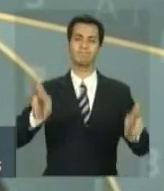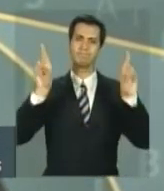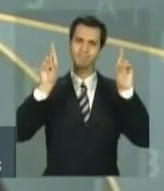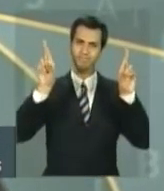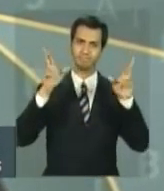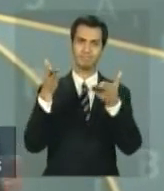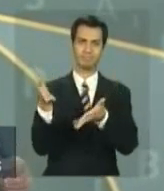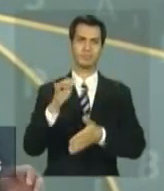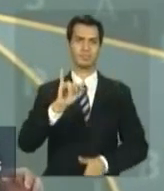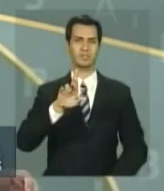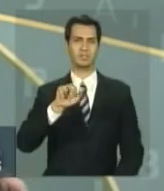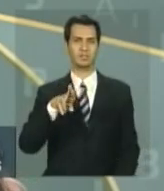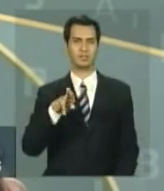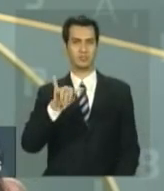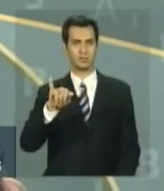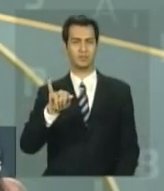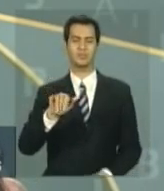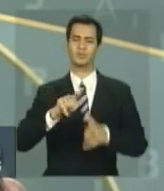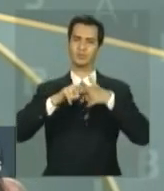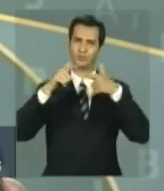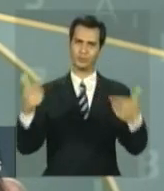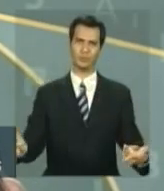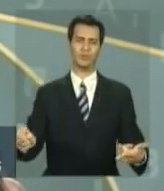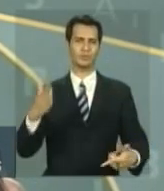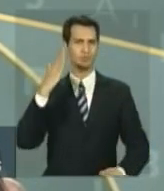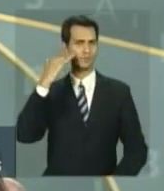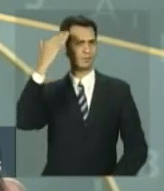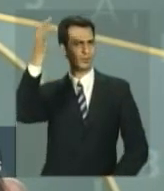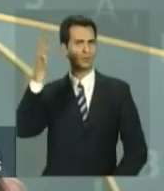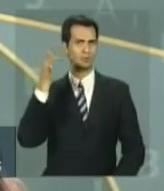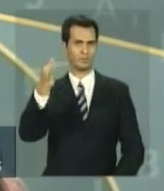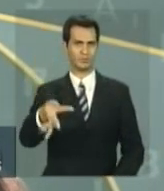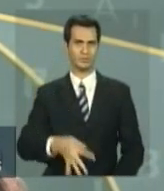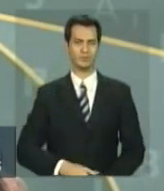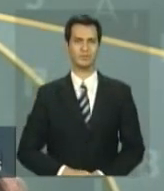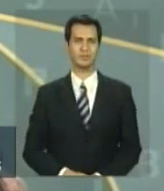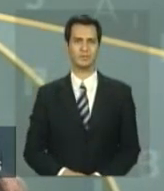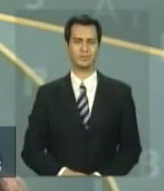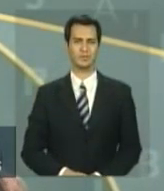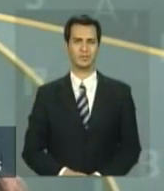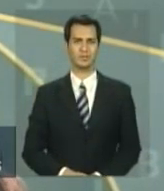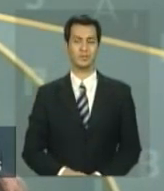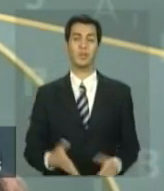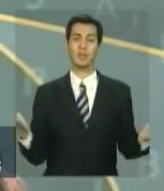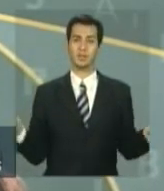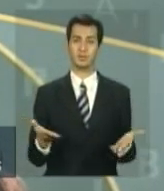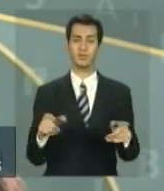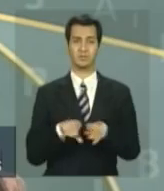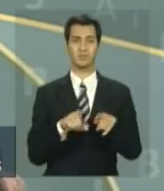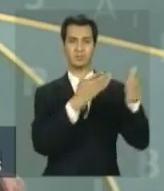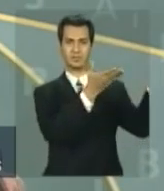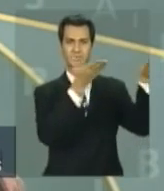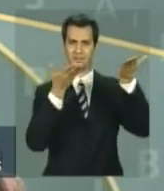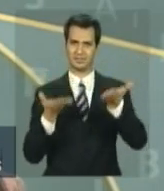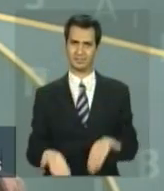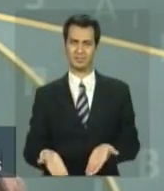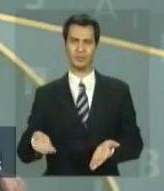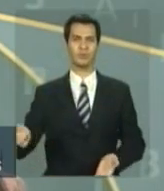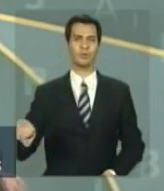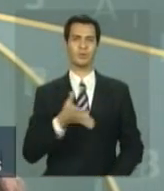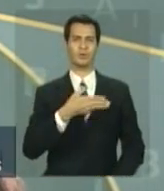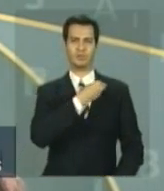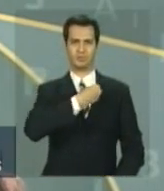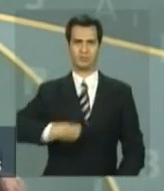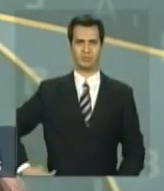desejamos a Irine muito sucesso. E recebemos a ministra Leonora com carinho